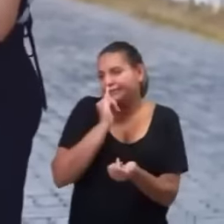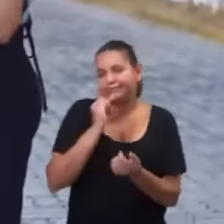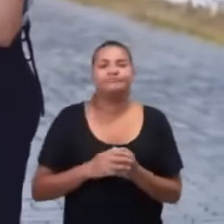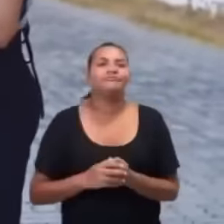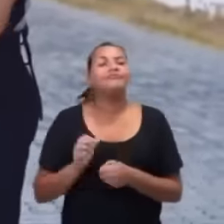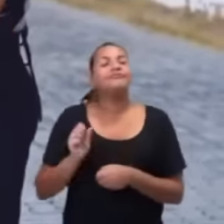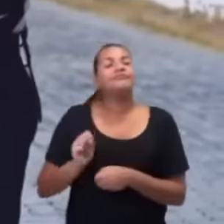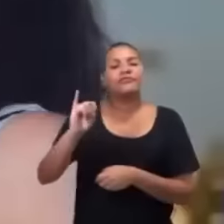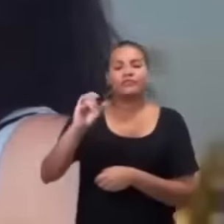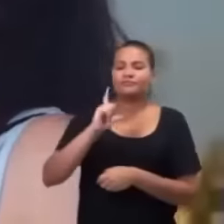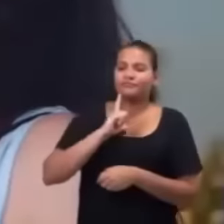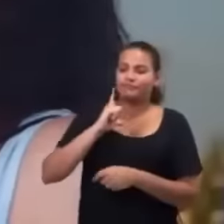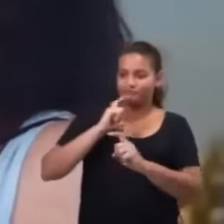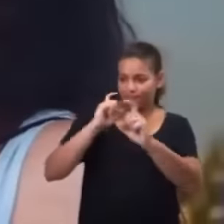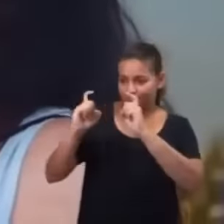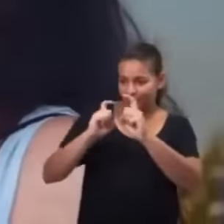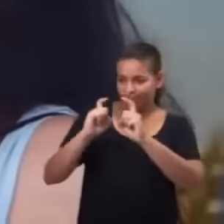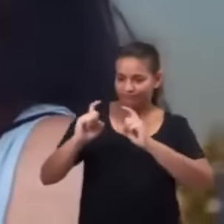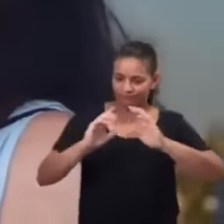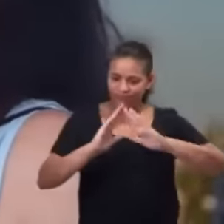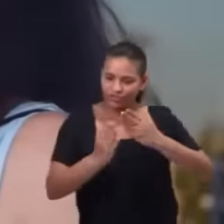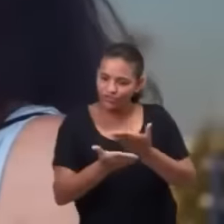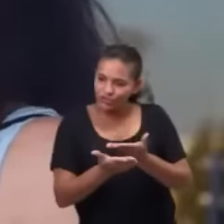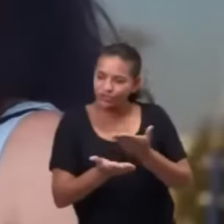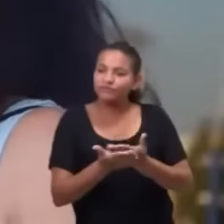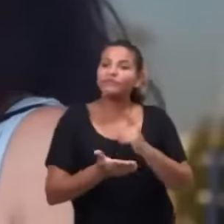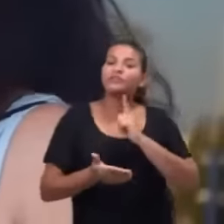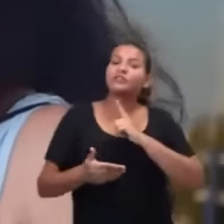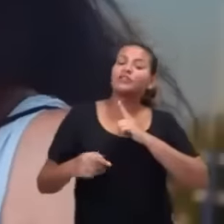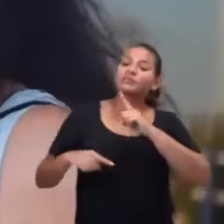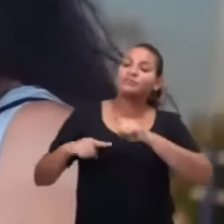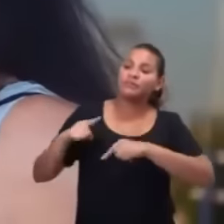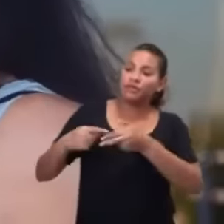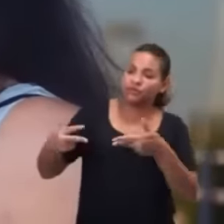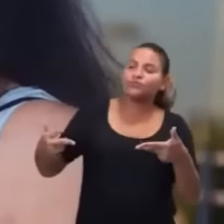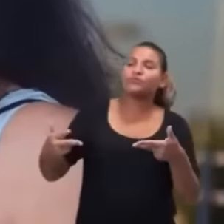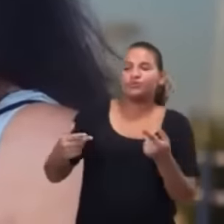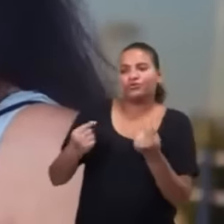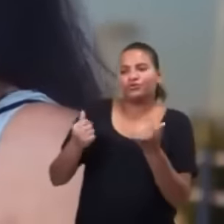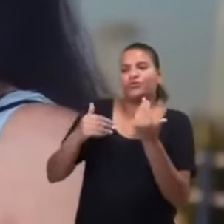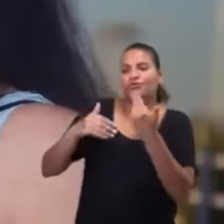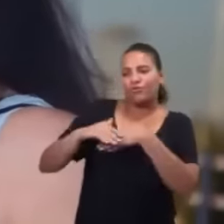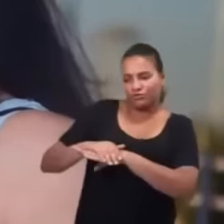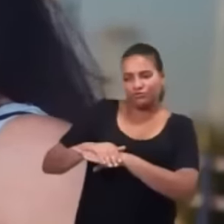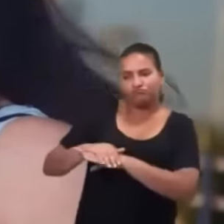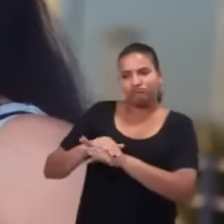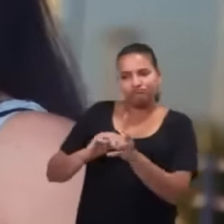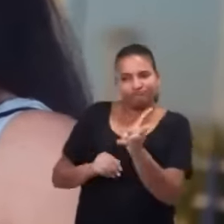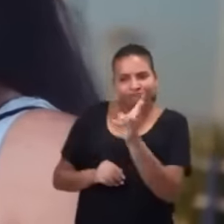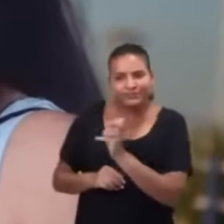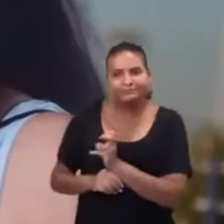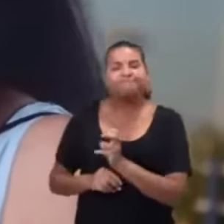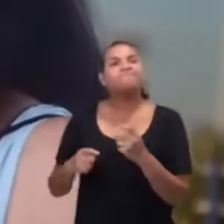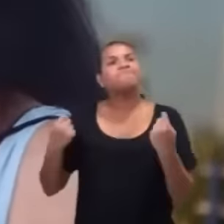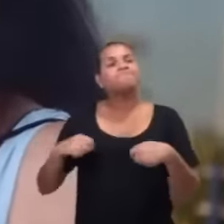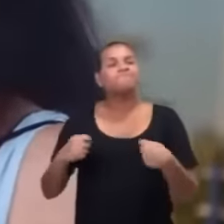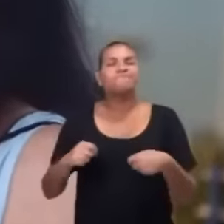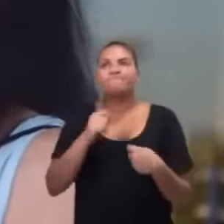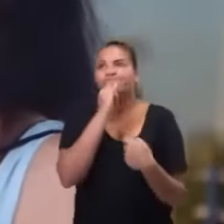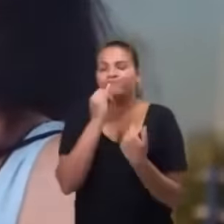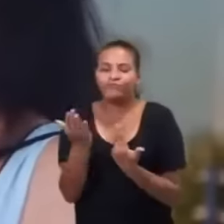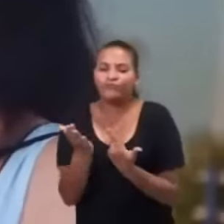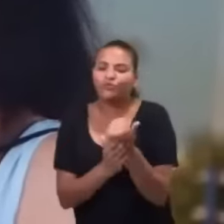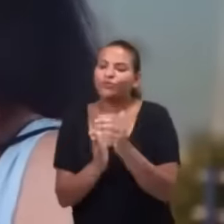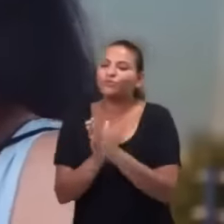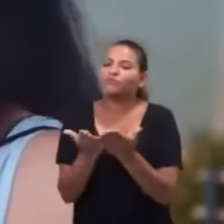com a comunidade escolar. Ele tem recurso, ele conseguiu ficar com aquele recurso guardado e percebeu que ele precisa